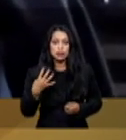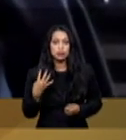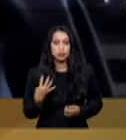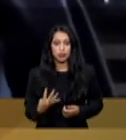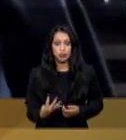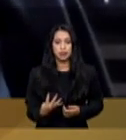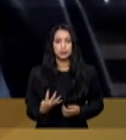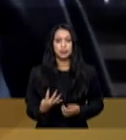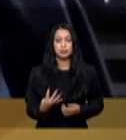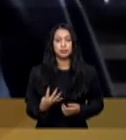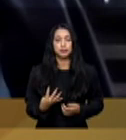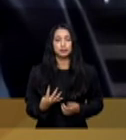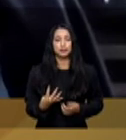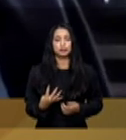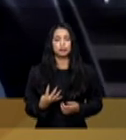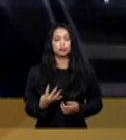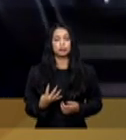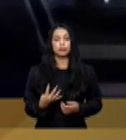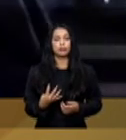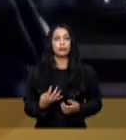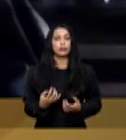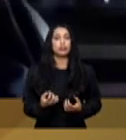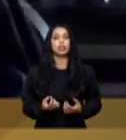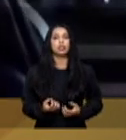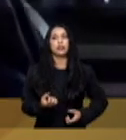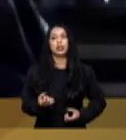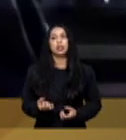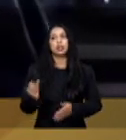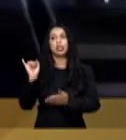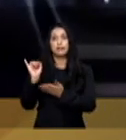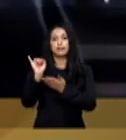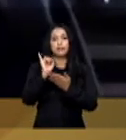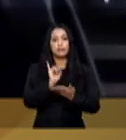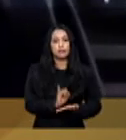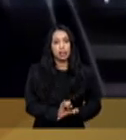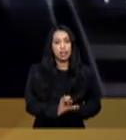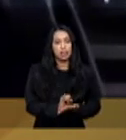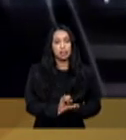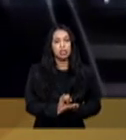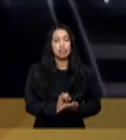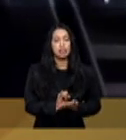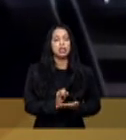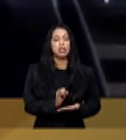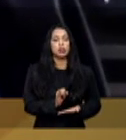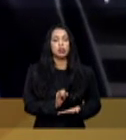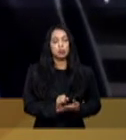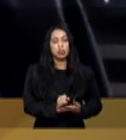334, que cuida do contrabando, ministro Ricardo Lewandowski, diz textualmente: